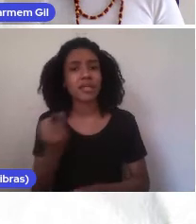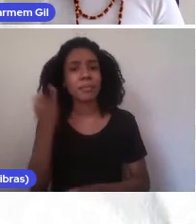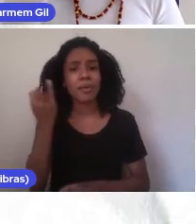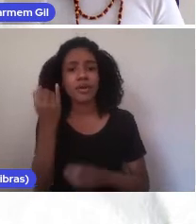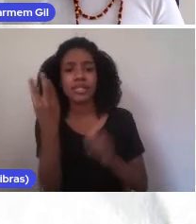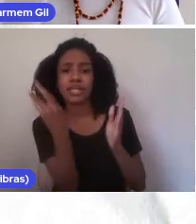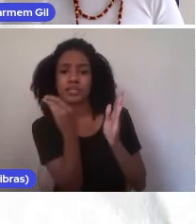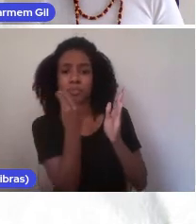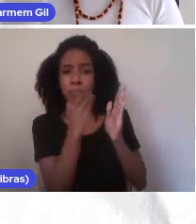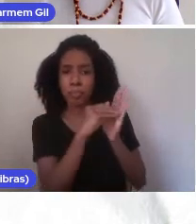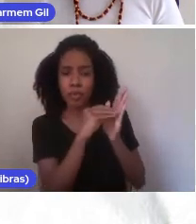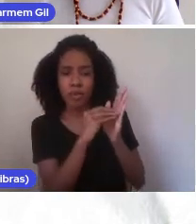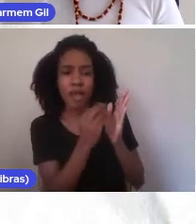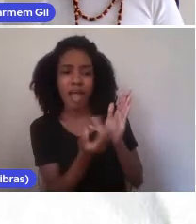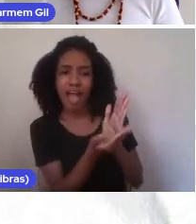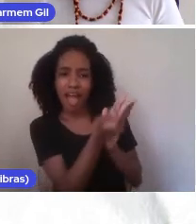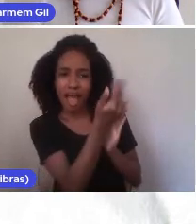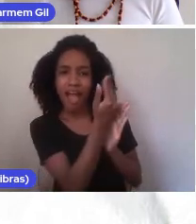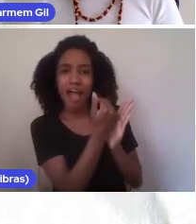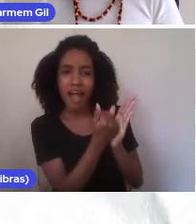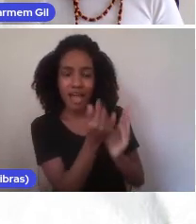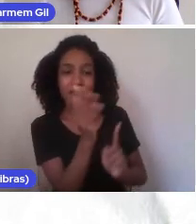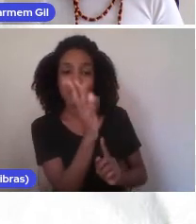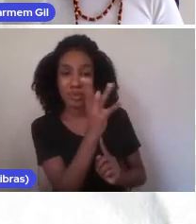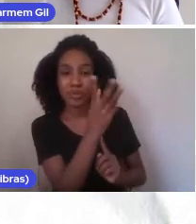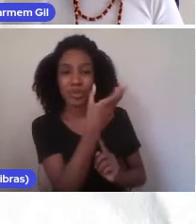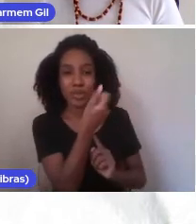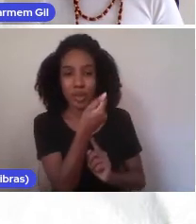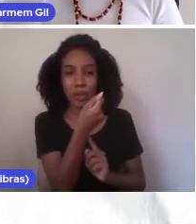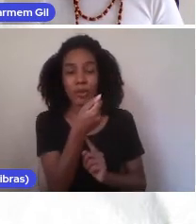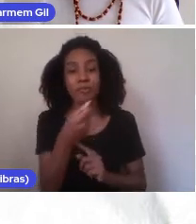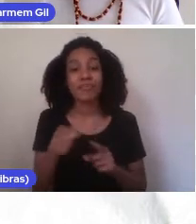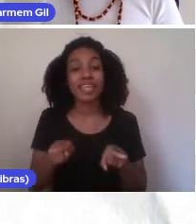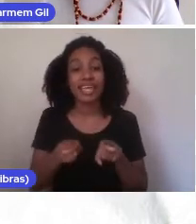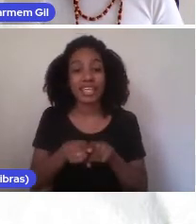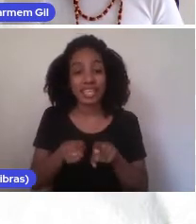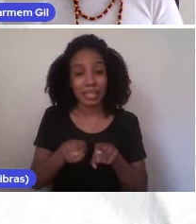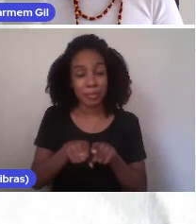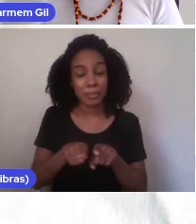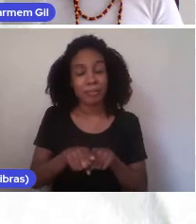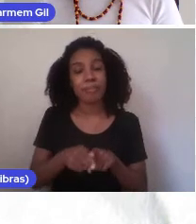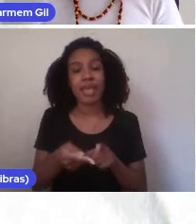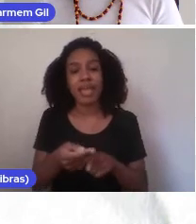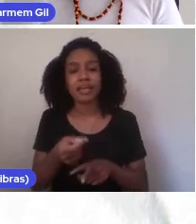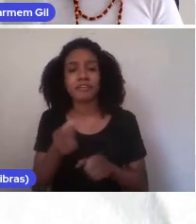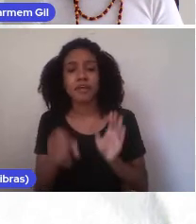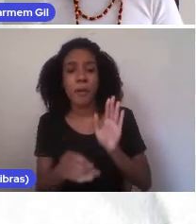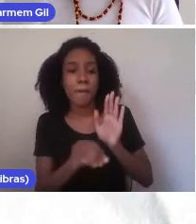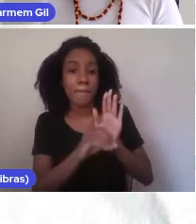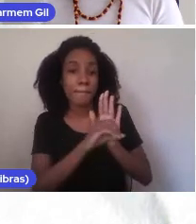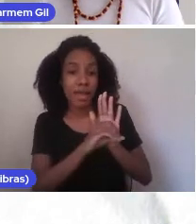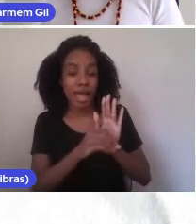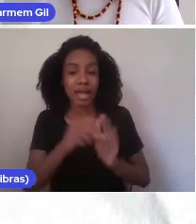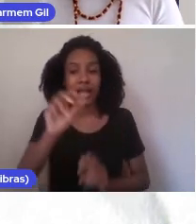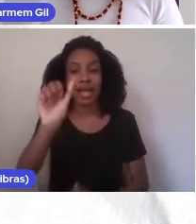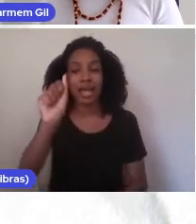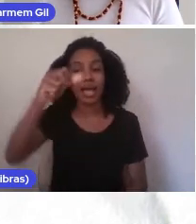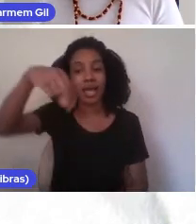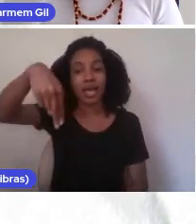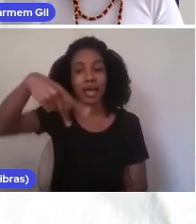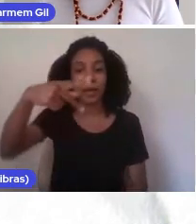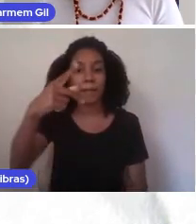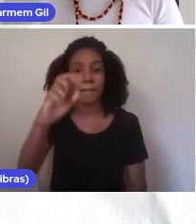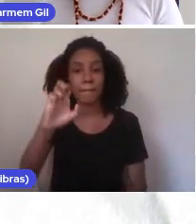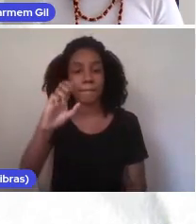tem uma versão que contempla a marca da Amped, a nossa principal parceira nesta empreitada coletiva, que